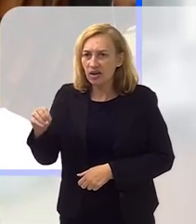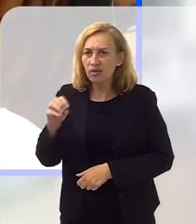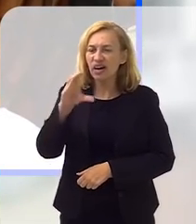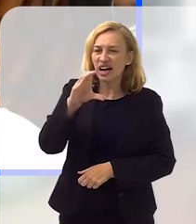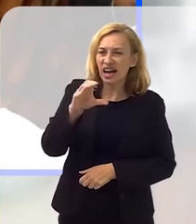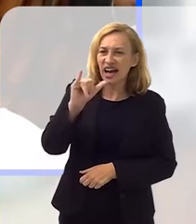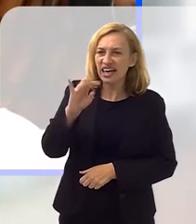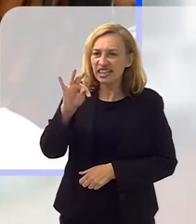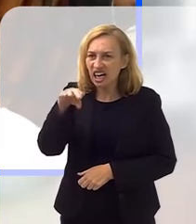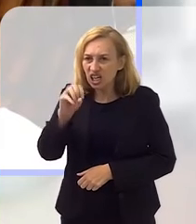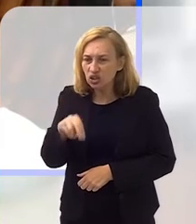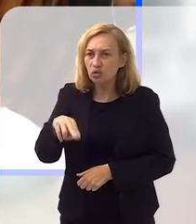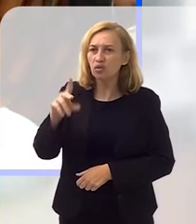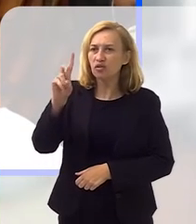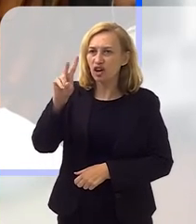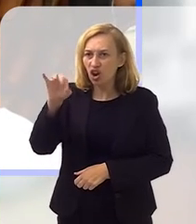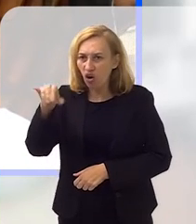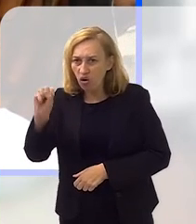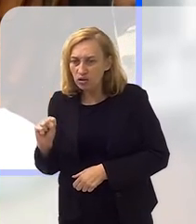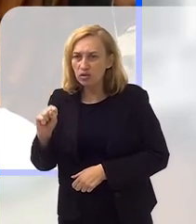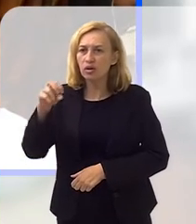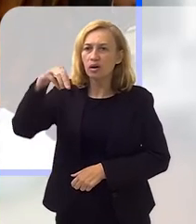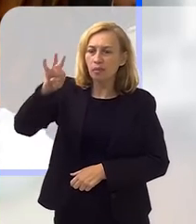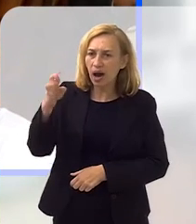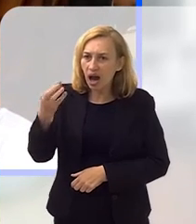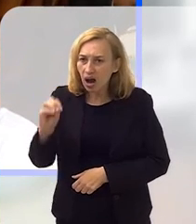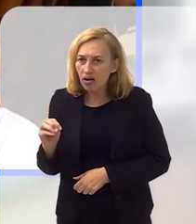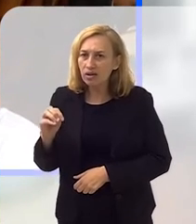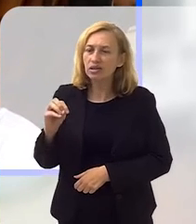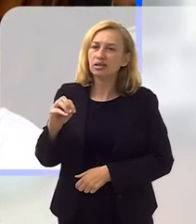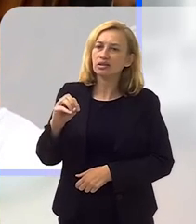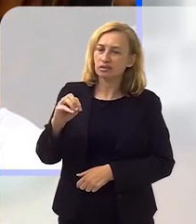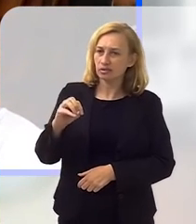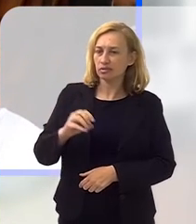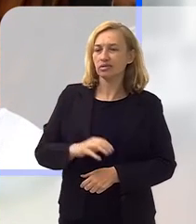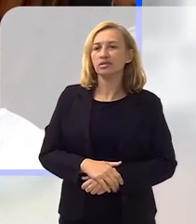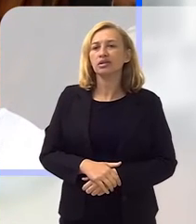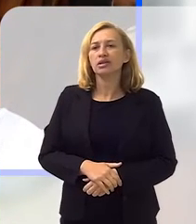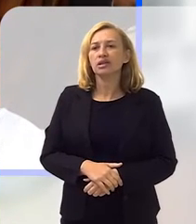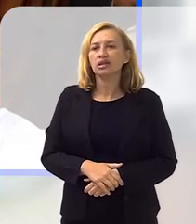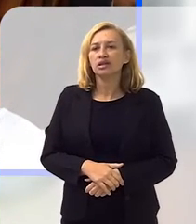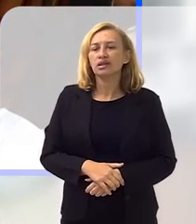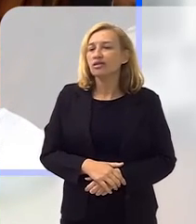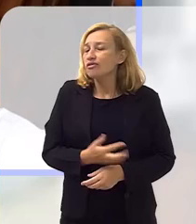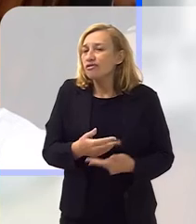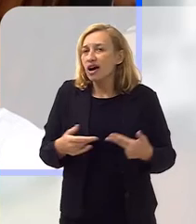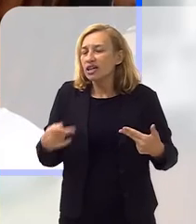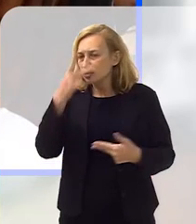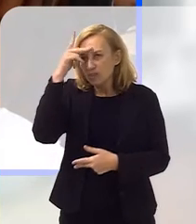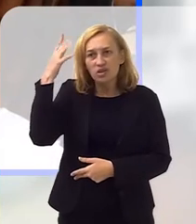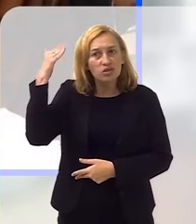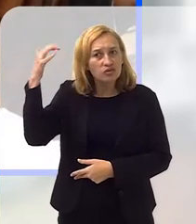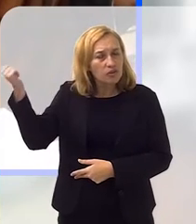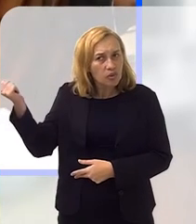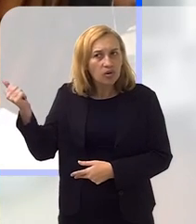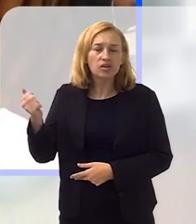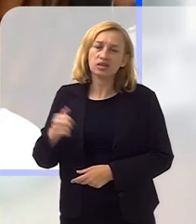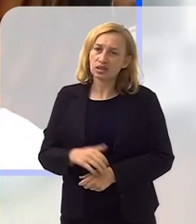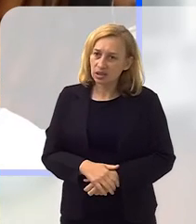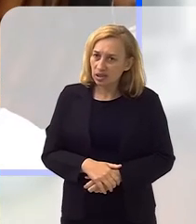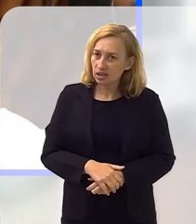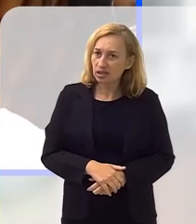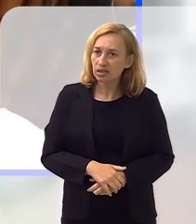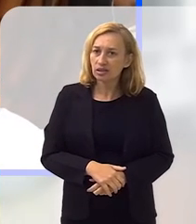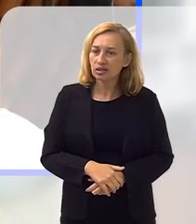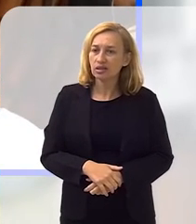do Sombrinha, do Caetano Veloso, do Luiz Carlos da Vila, do Mauro Duarte, do Noca da Portela, sabe